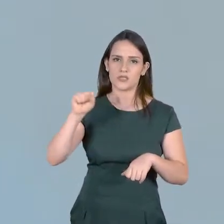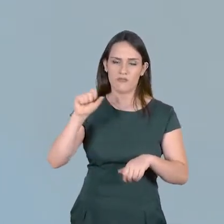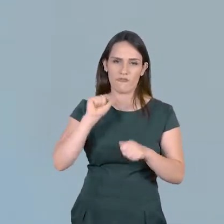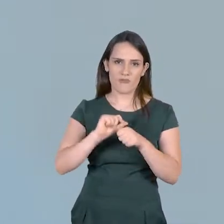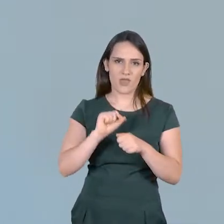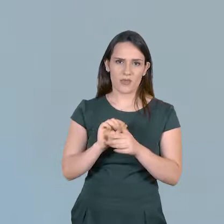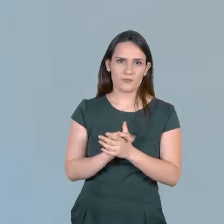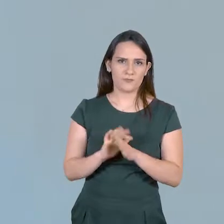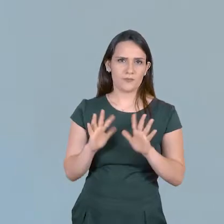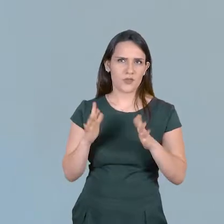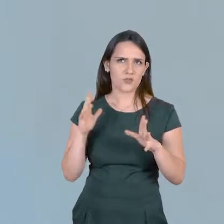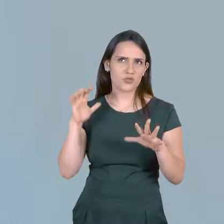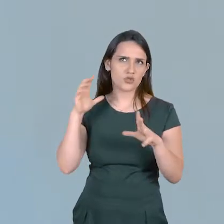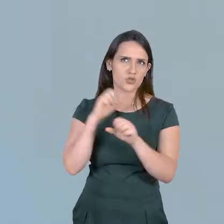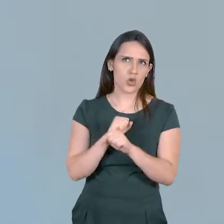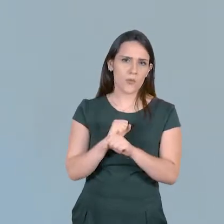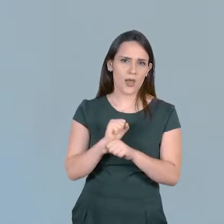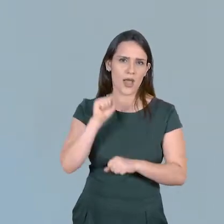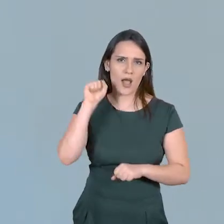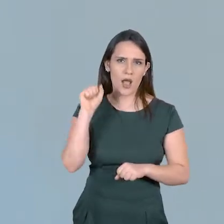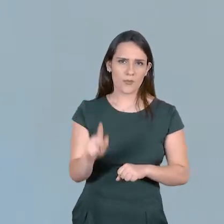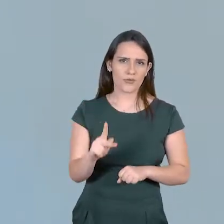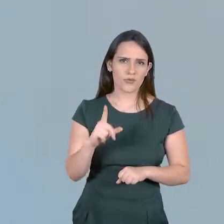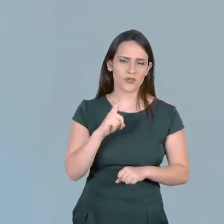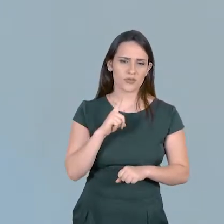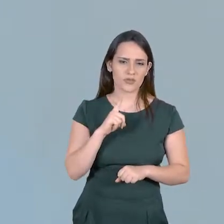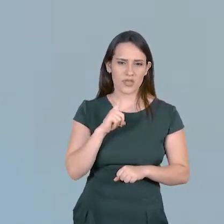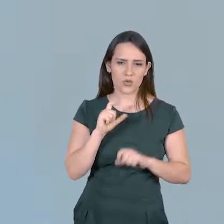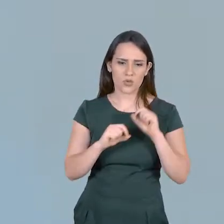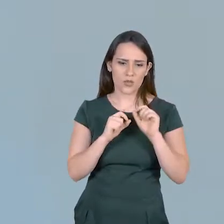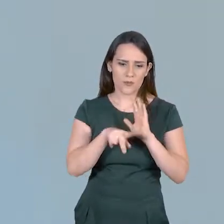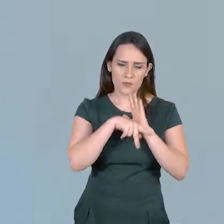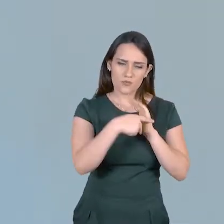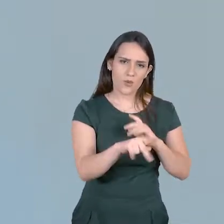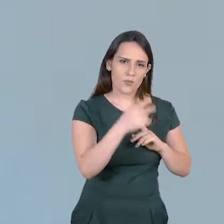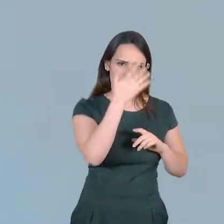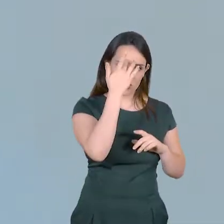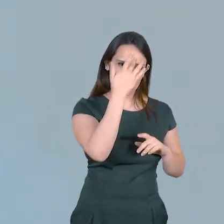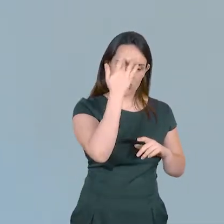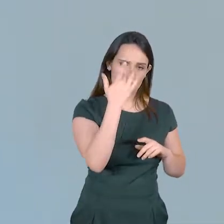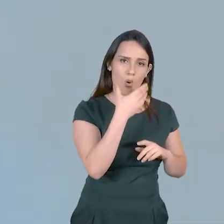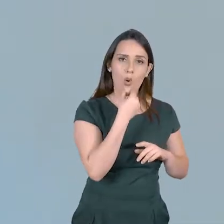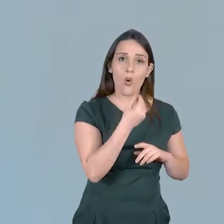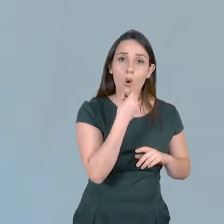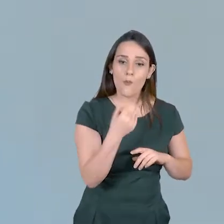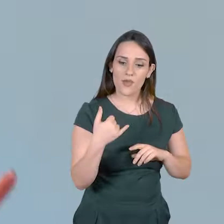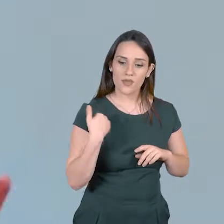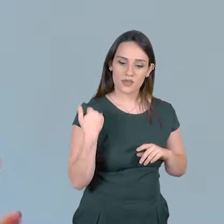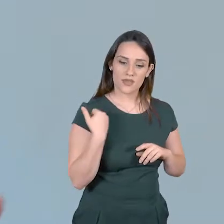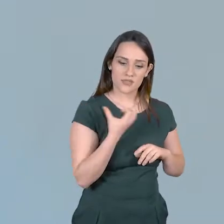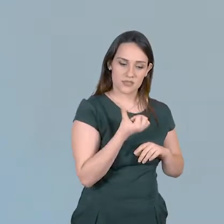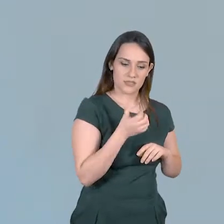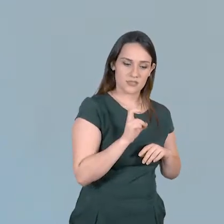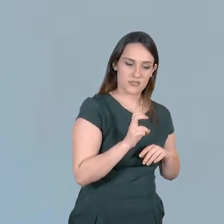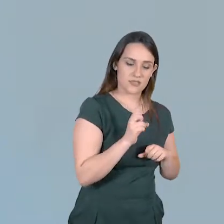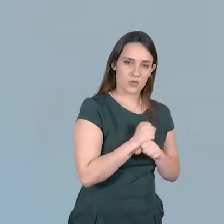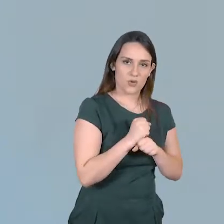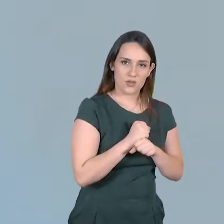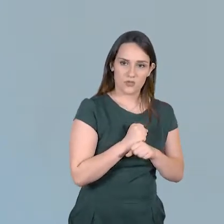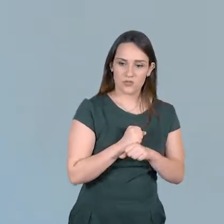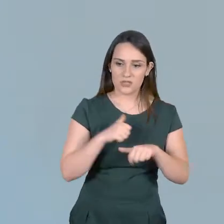aposentadorias concedidas hoje no Brasil são para homens que tenham 65 anos de idade e uma média contributiva de 20